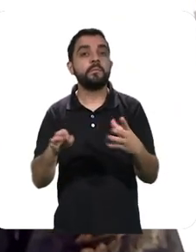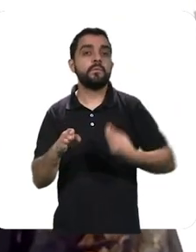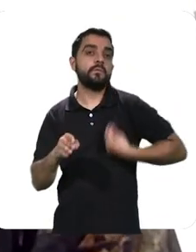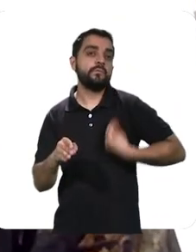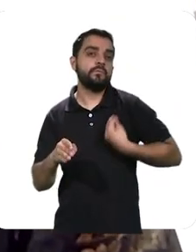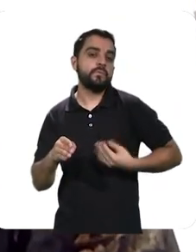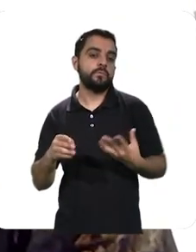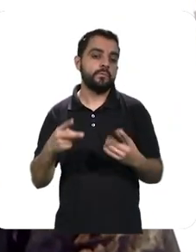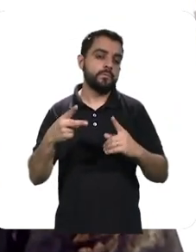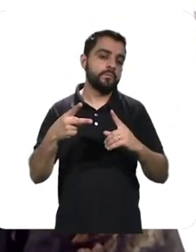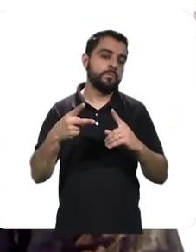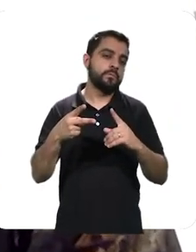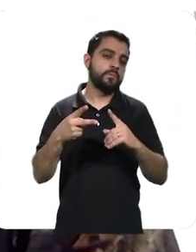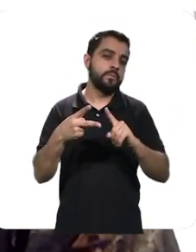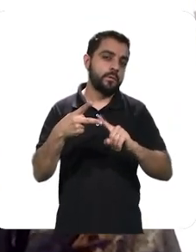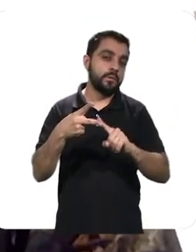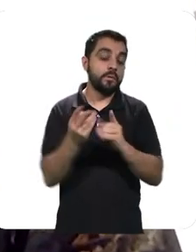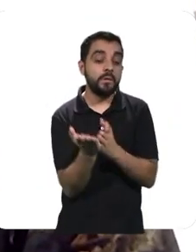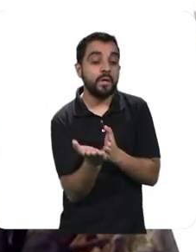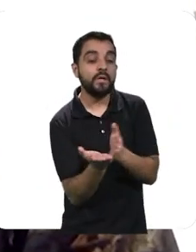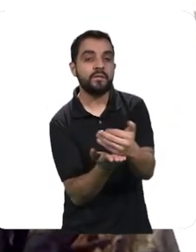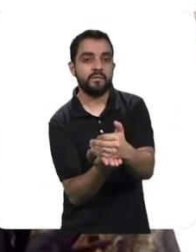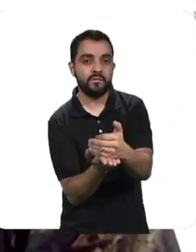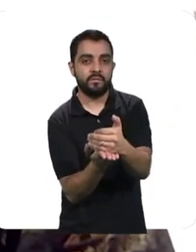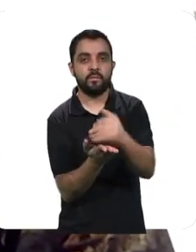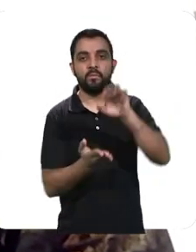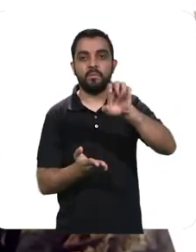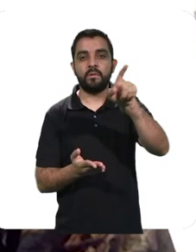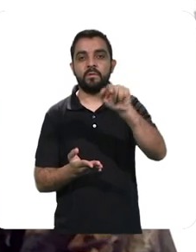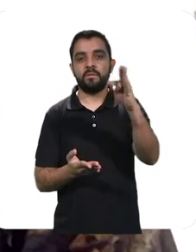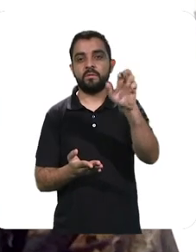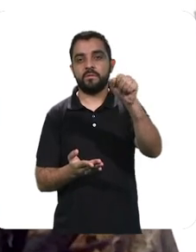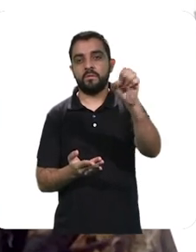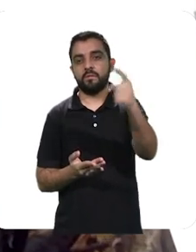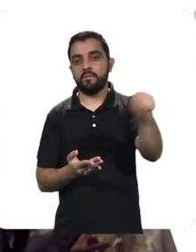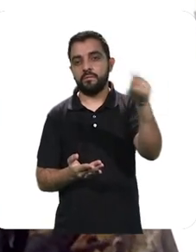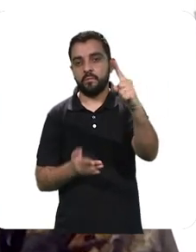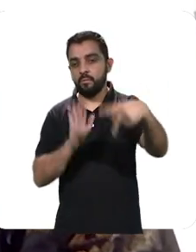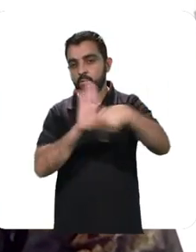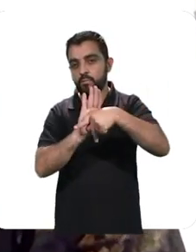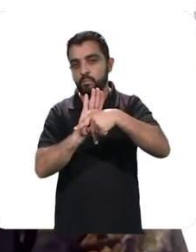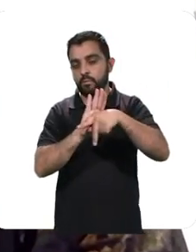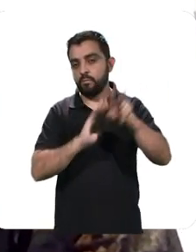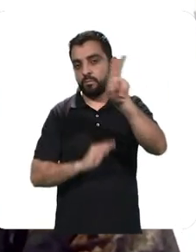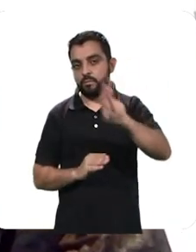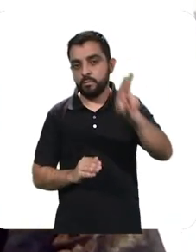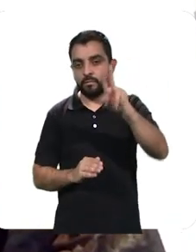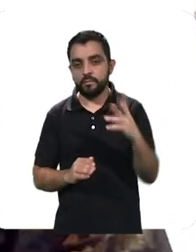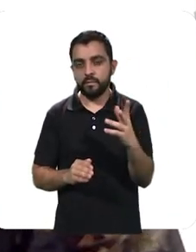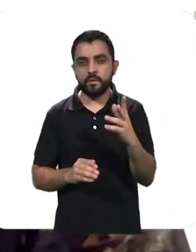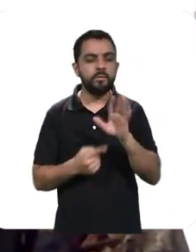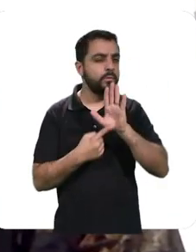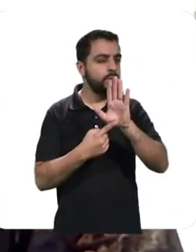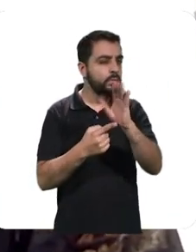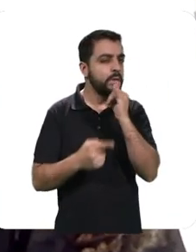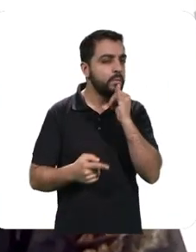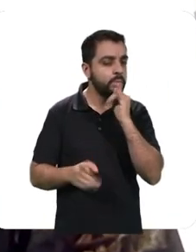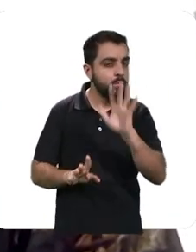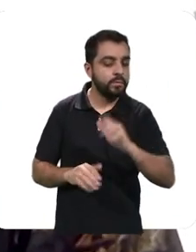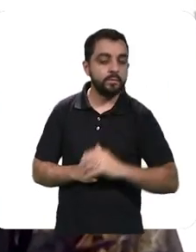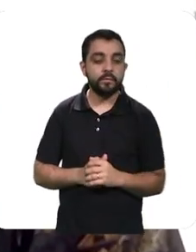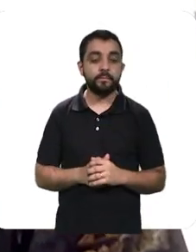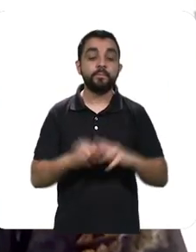a extensão, as atividades de extensão da universidade. E aí eu queria dar dois exemplos que